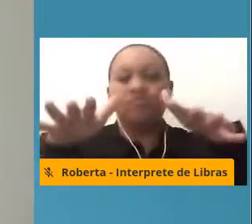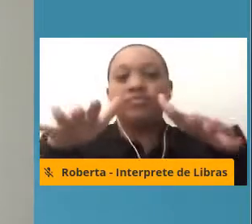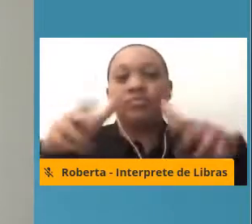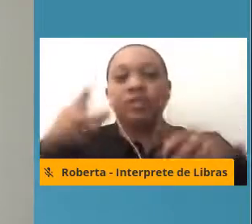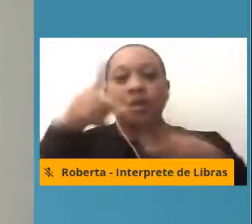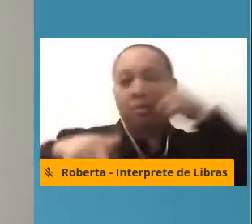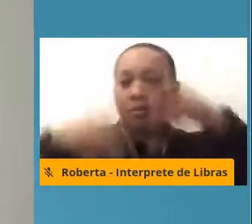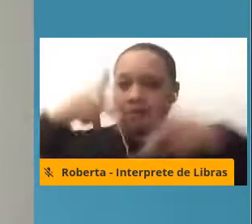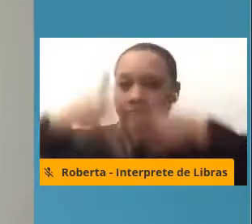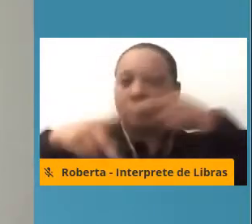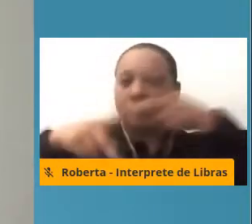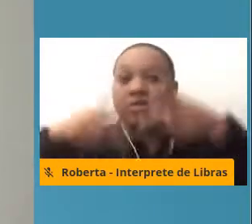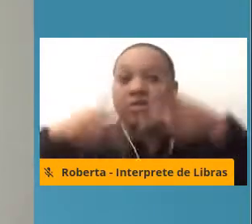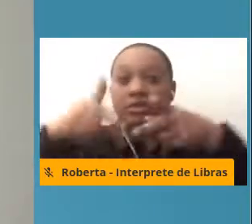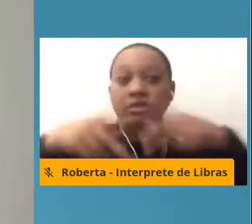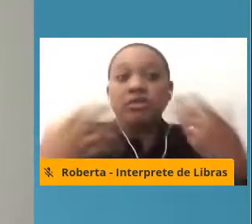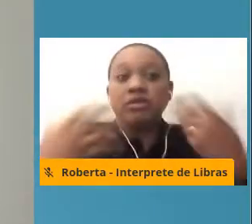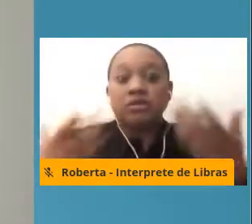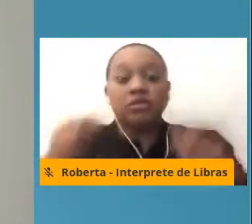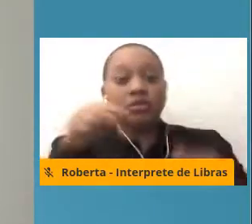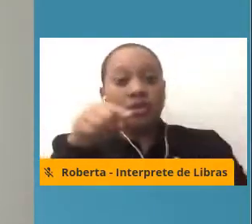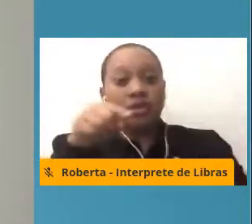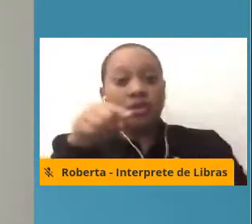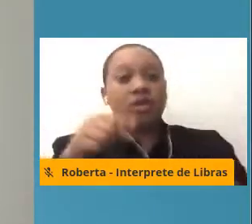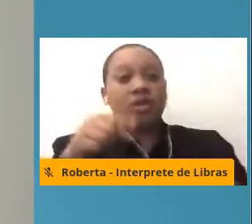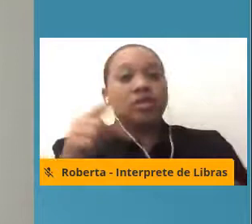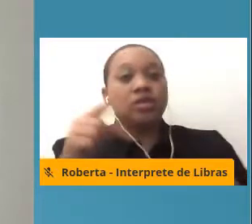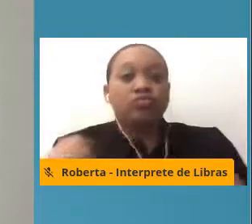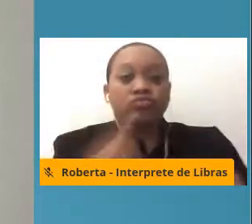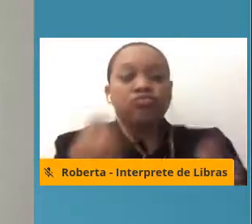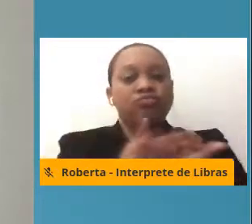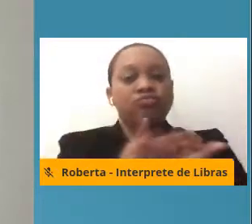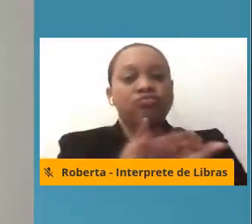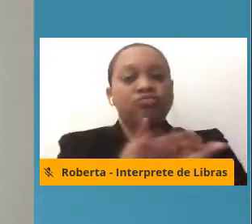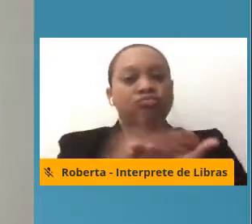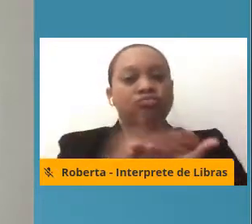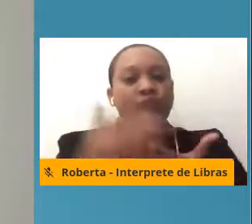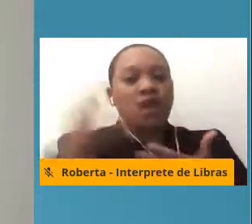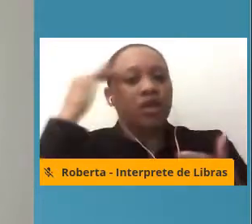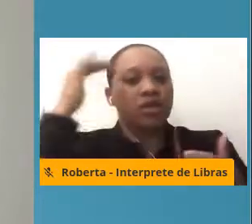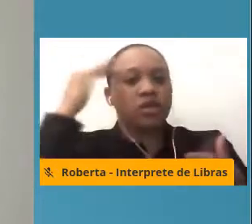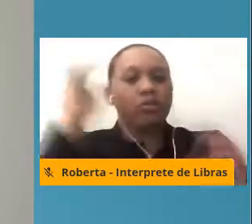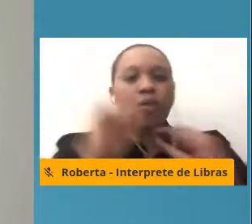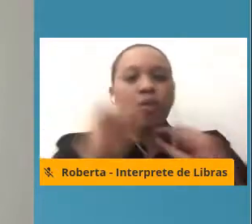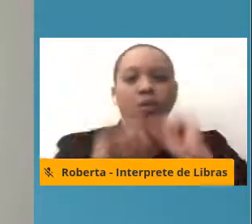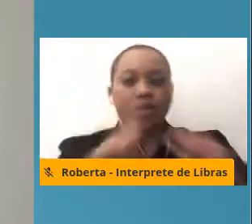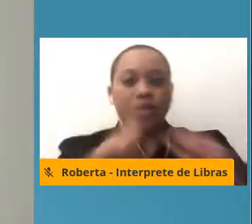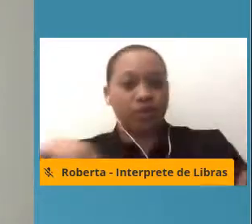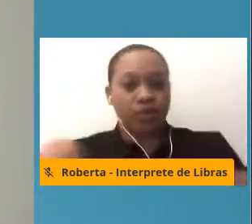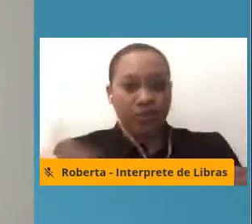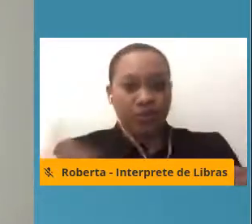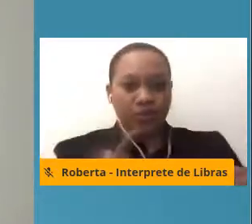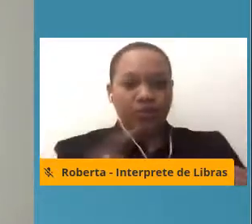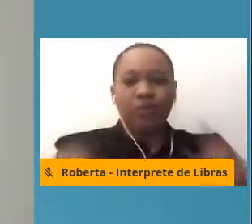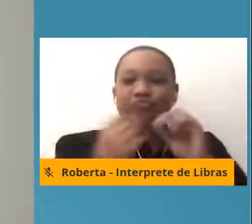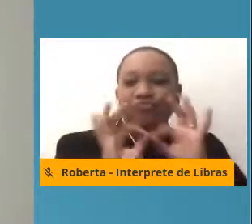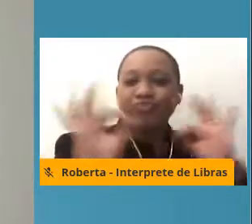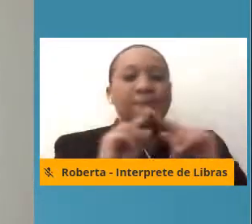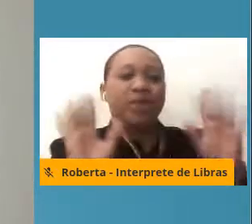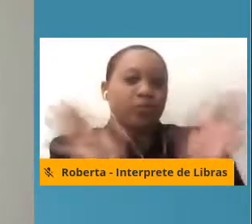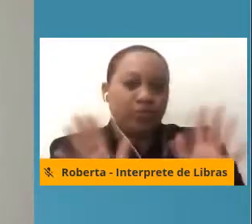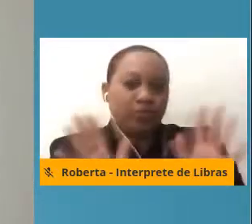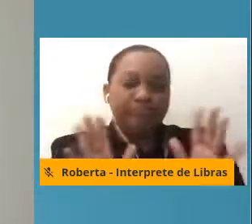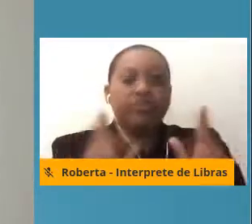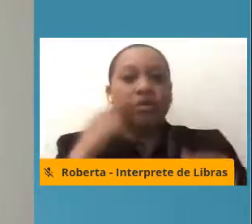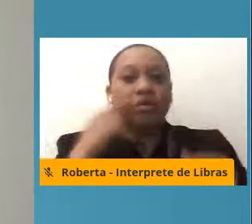população. E, com isso, a gente gera um entendimento de que o que a gente faz é uma coisa que está muito distante e, na verdade, não é. Um